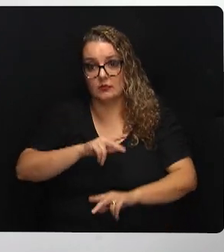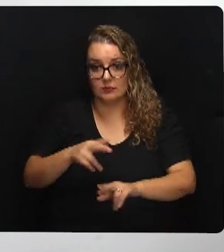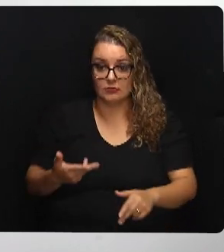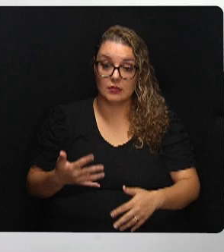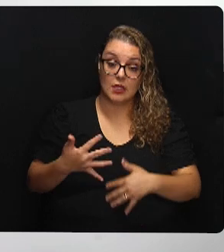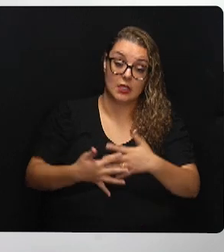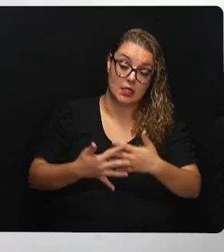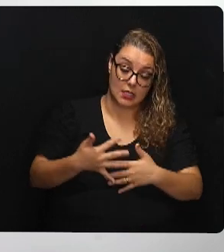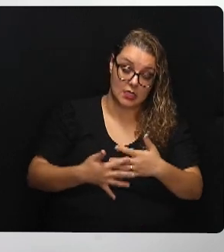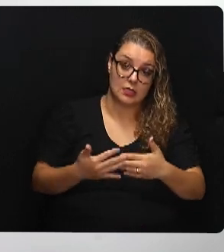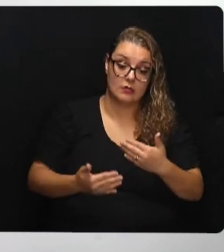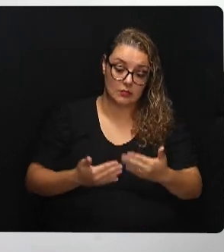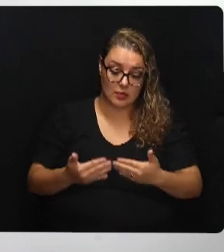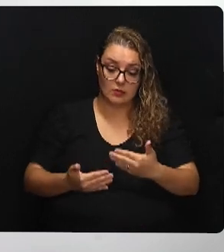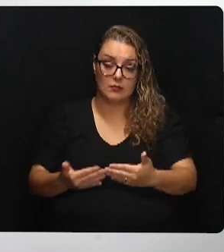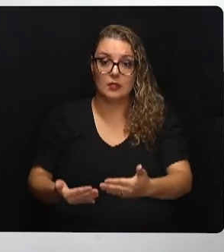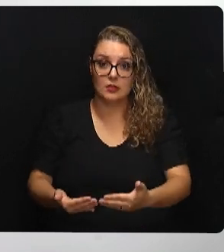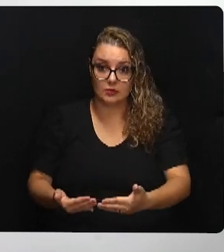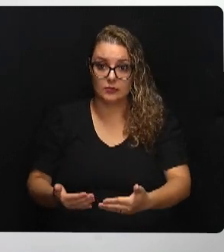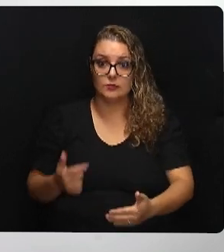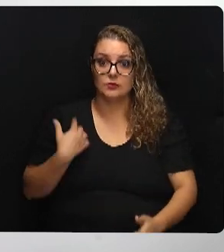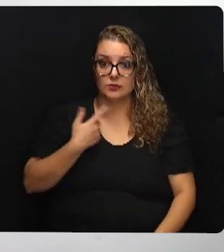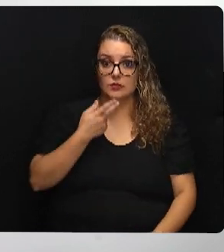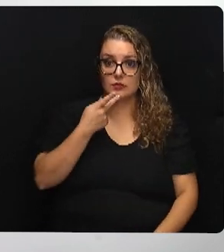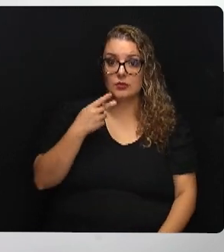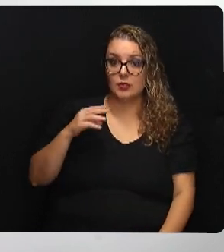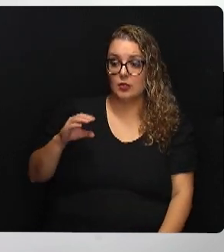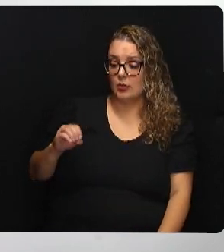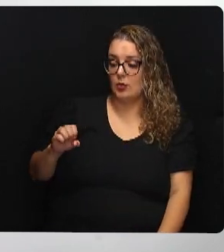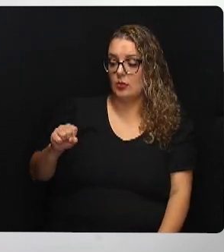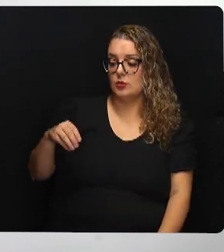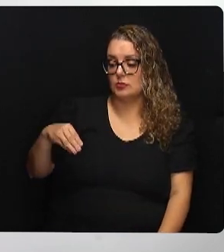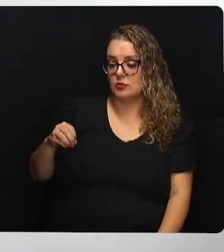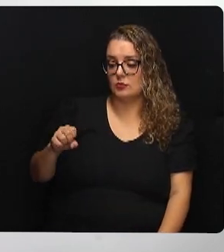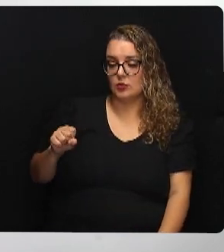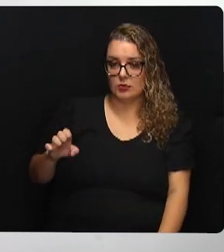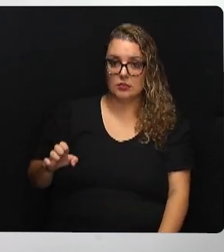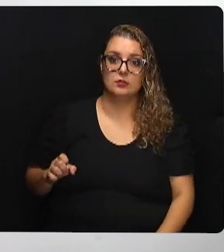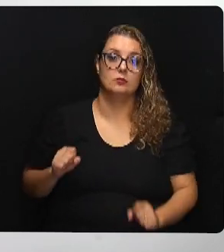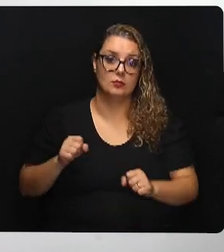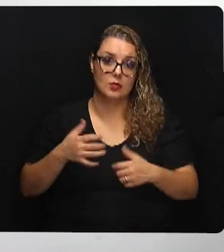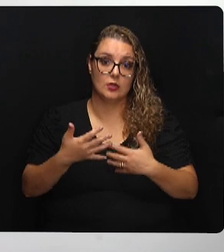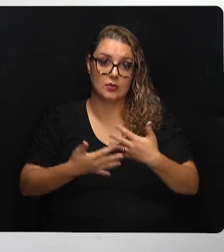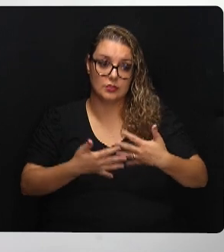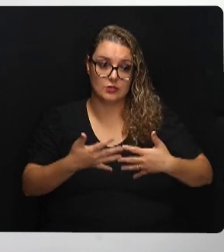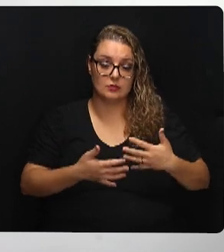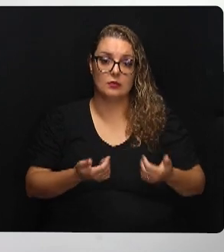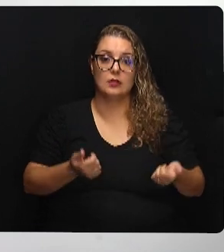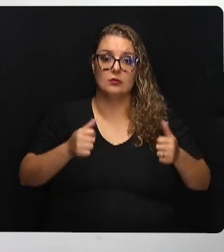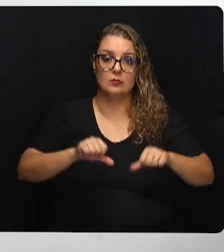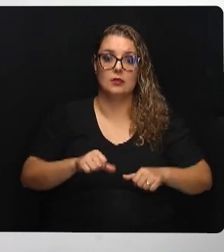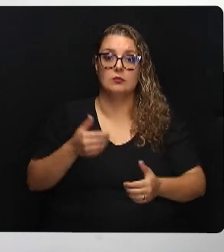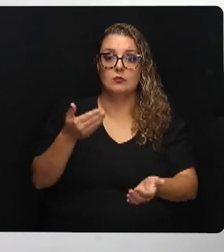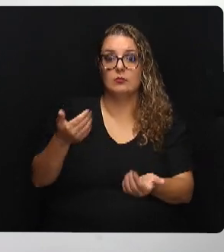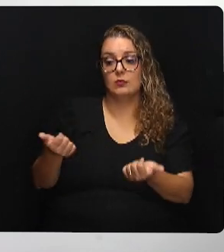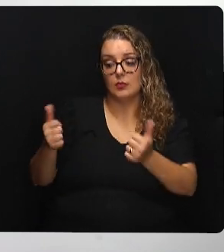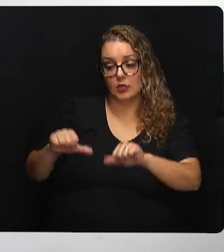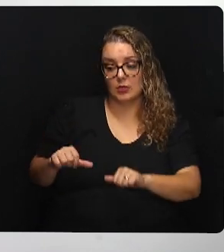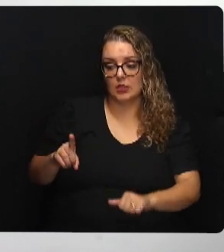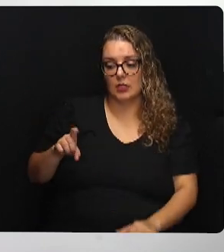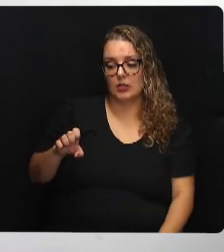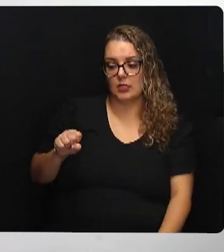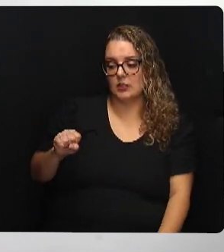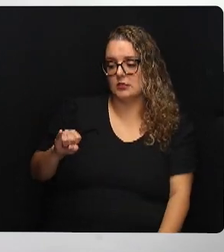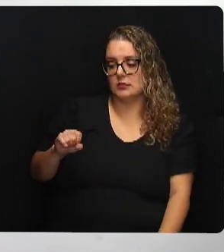muito açúcar e eles acabam atrapalhando o que a gente chama de osmose, né? Então, eles podem até piorar a